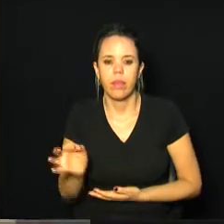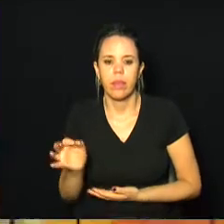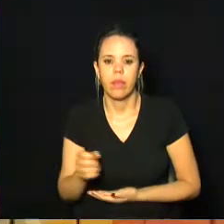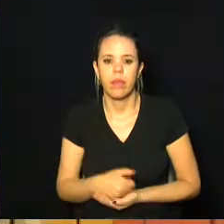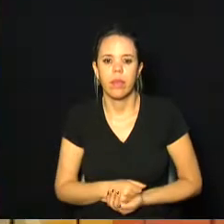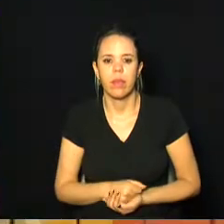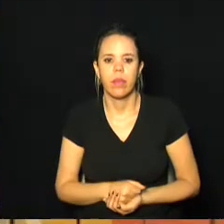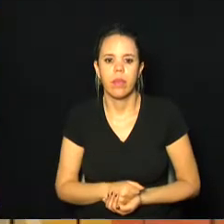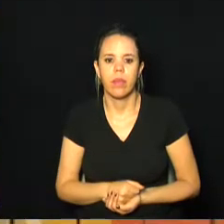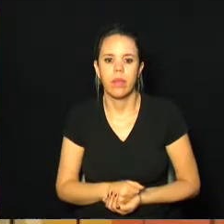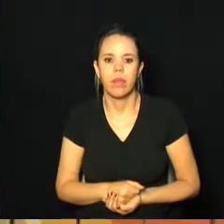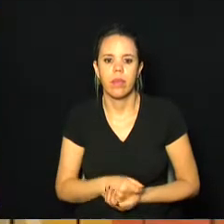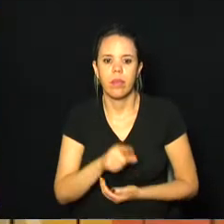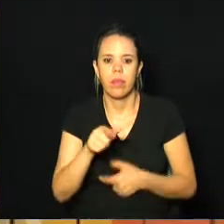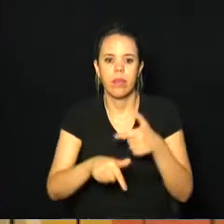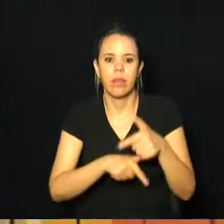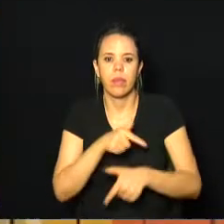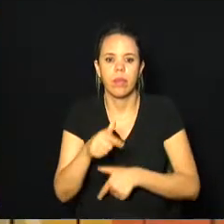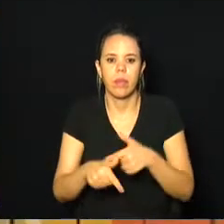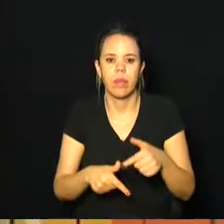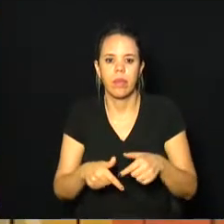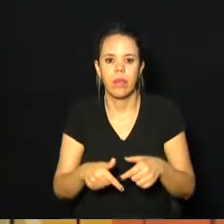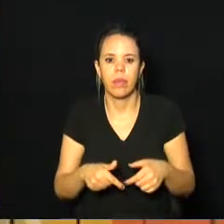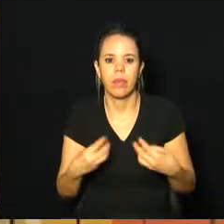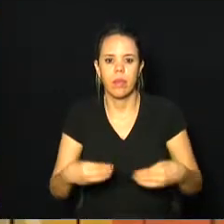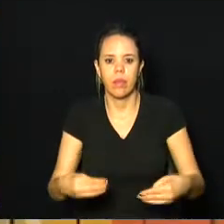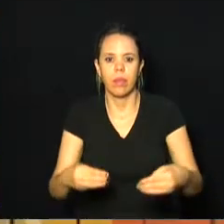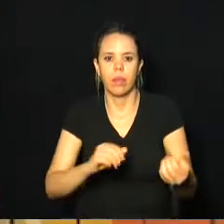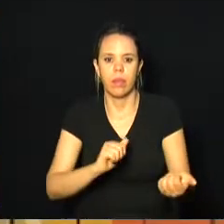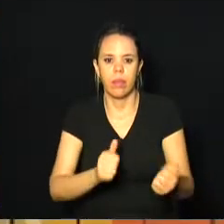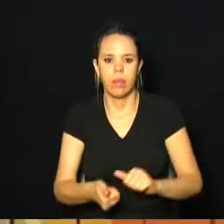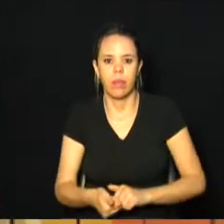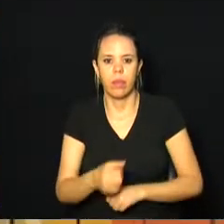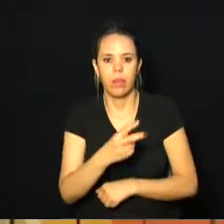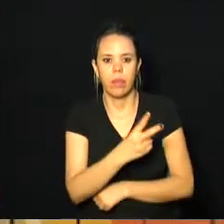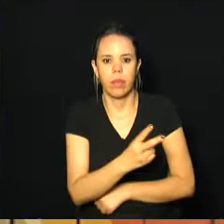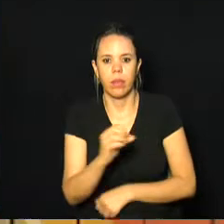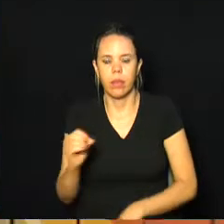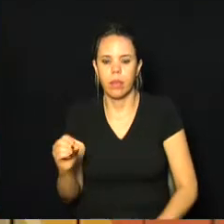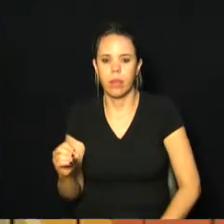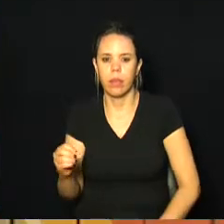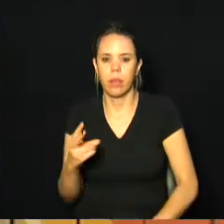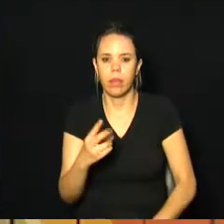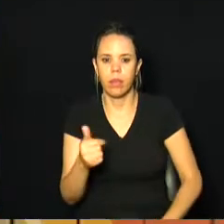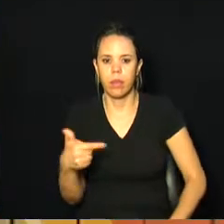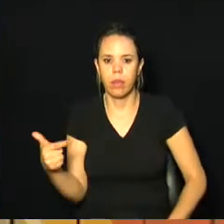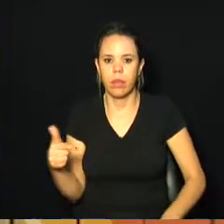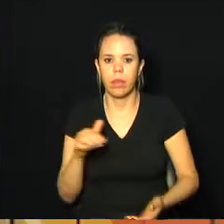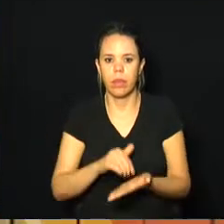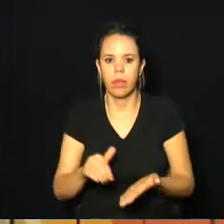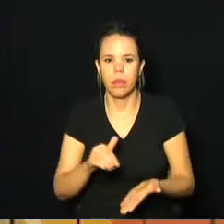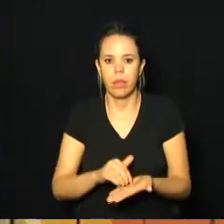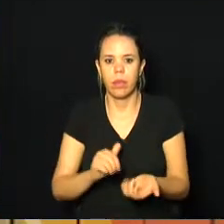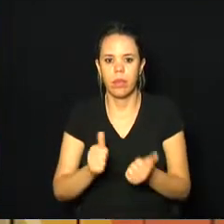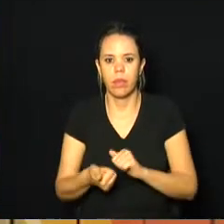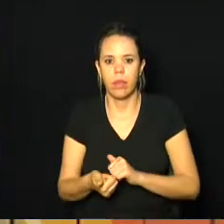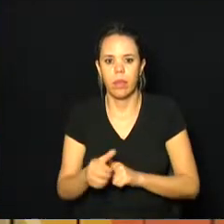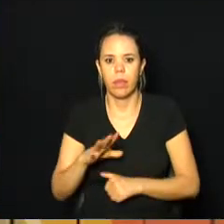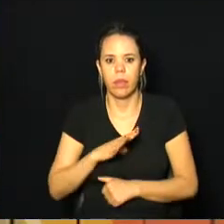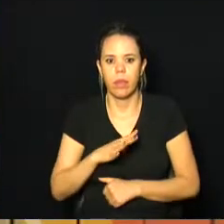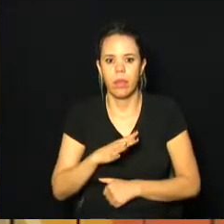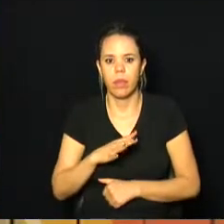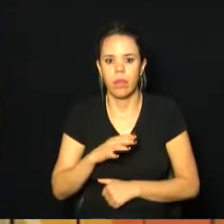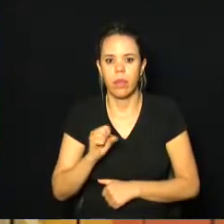certeza. Pampa, você trabalhou no Ministério do Esporte de 2000 a 2002, foi secretário de Esportes da cidade